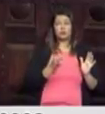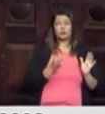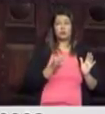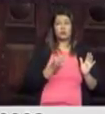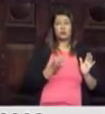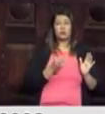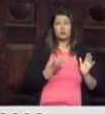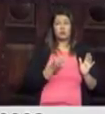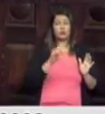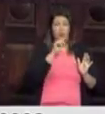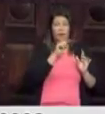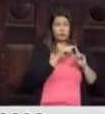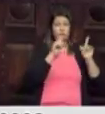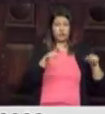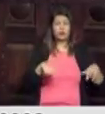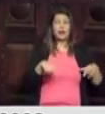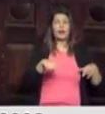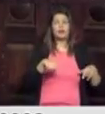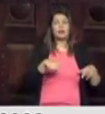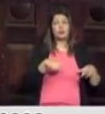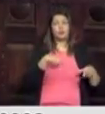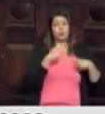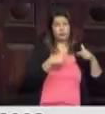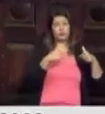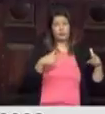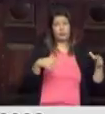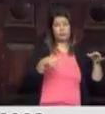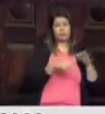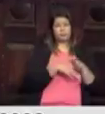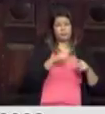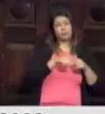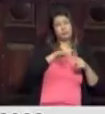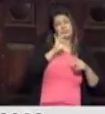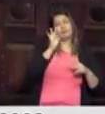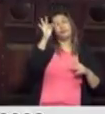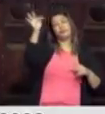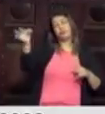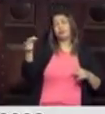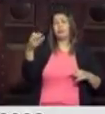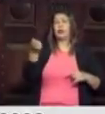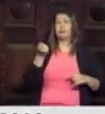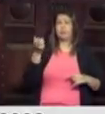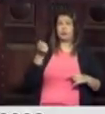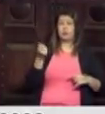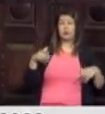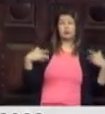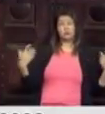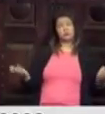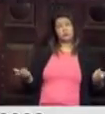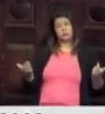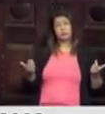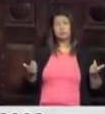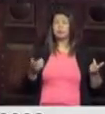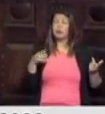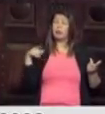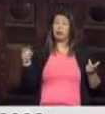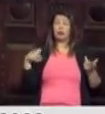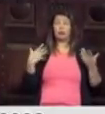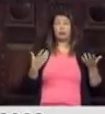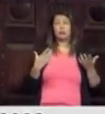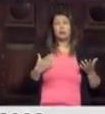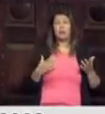funcionário na sua carreira para o que ele vai receber posteriormente como aposentado. Ou seja, o que está se propondo